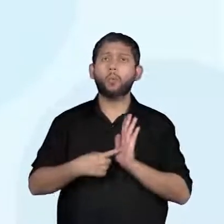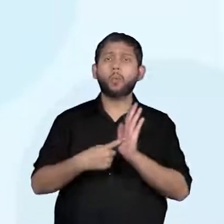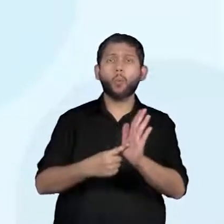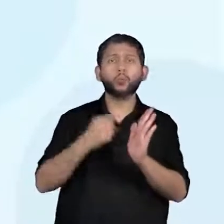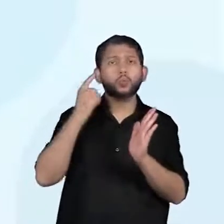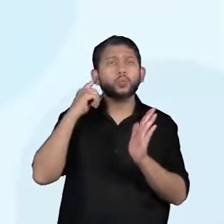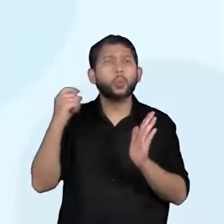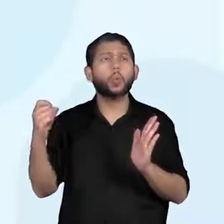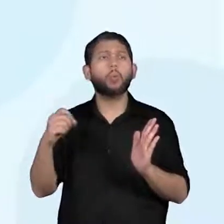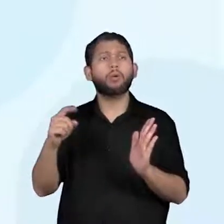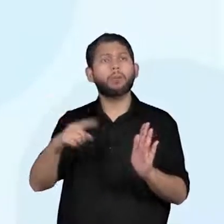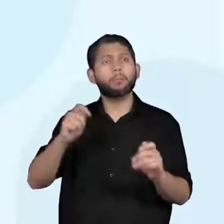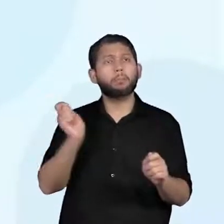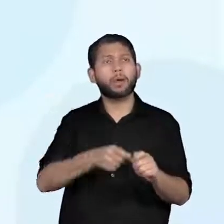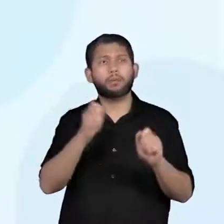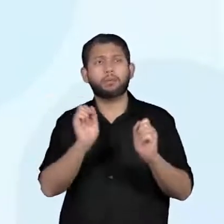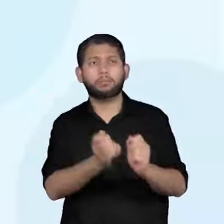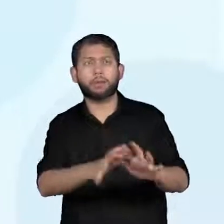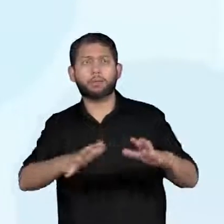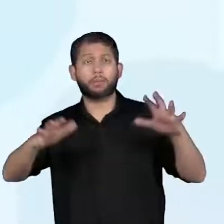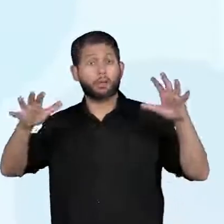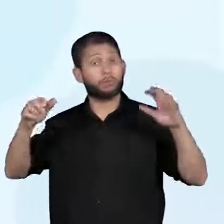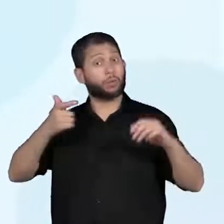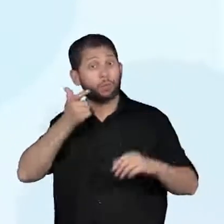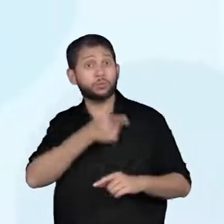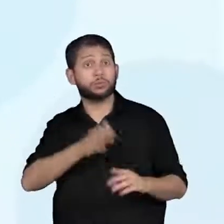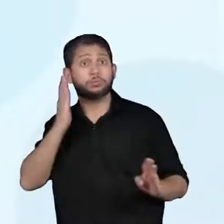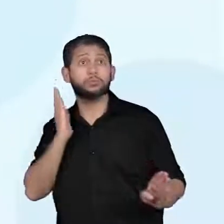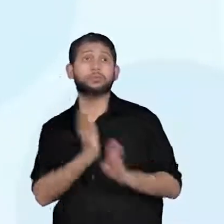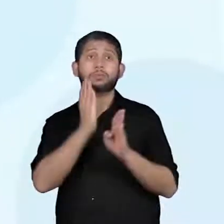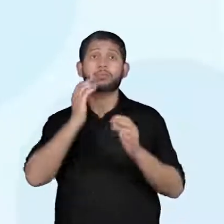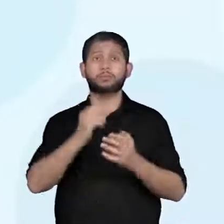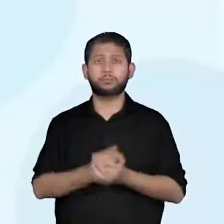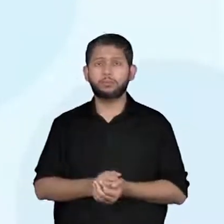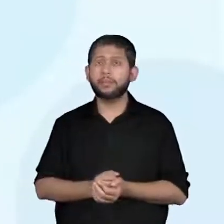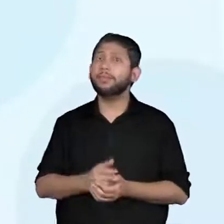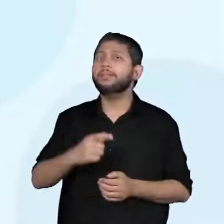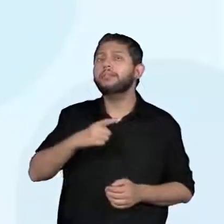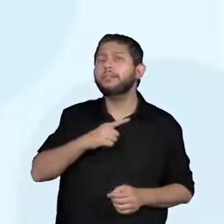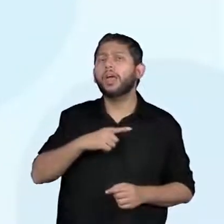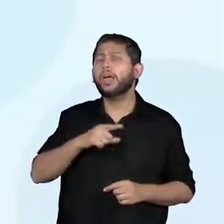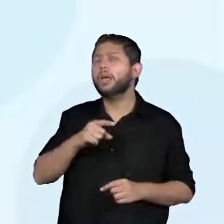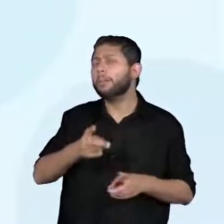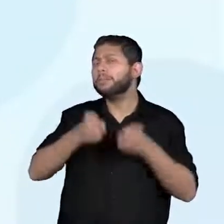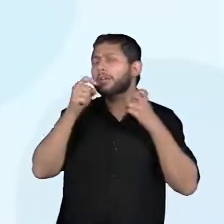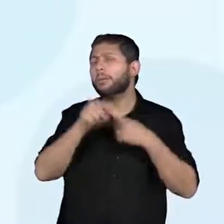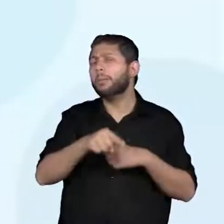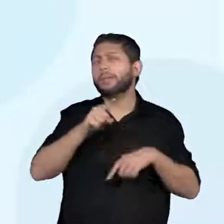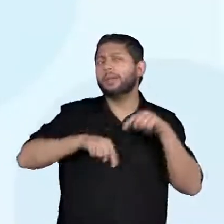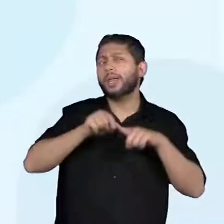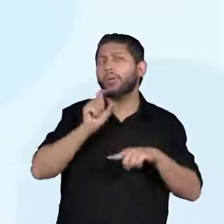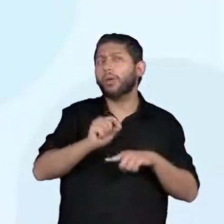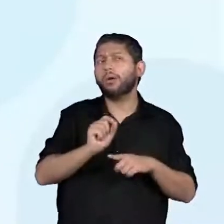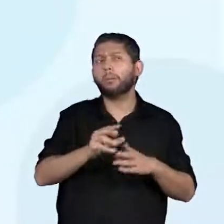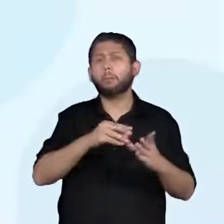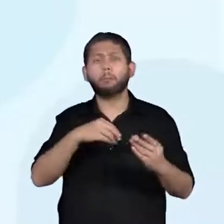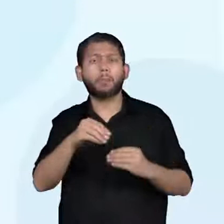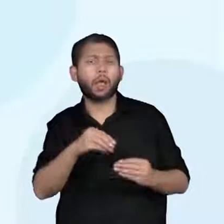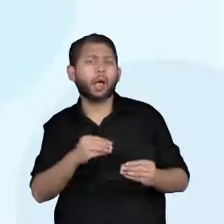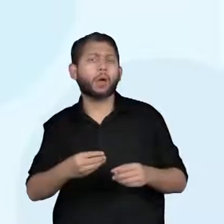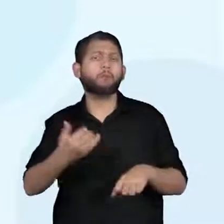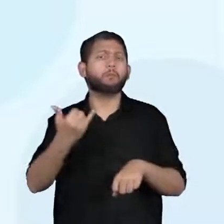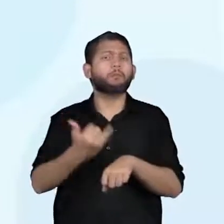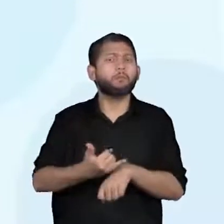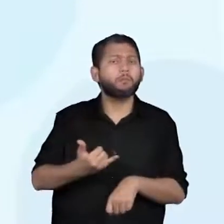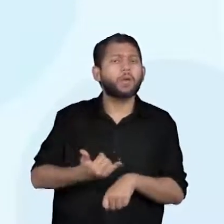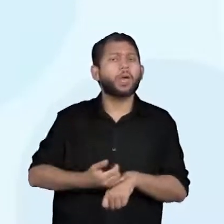F03C01, produzir diferentes sons a partir da vibração dos objetos e identificar variáveis, material de que são